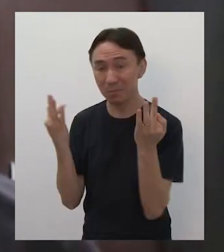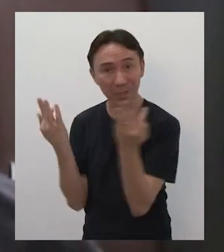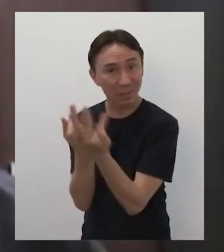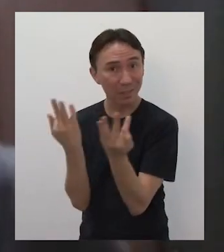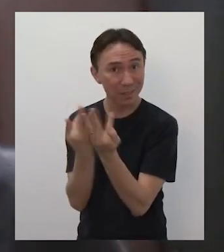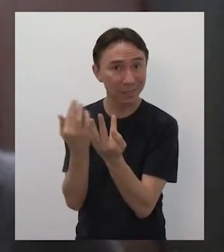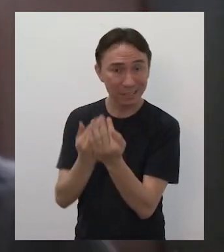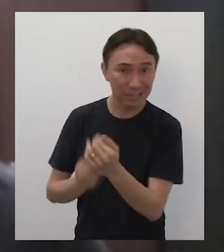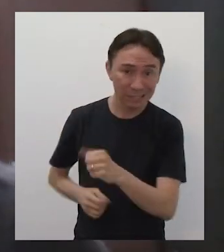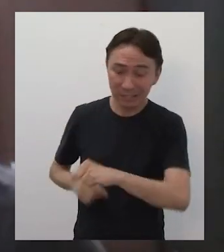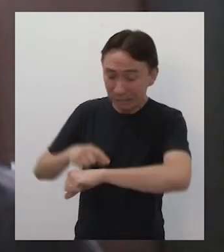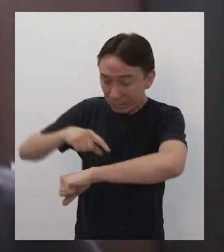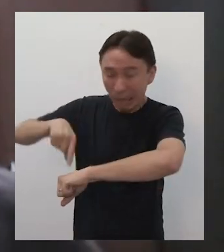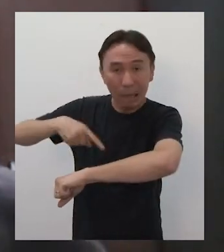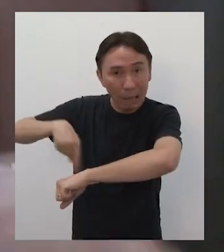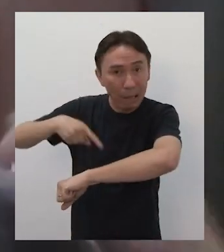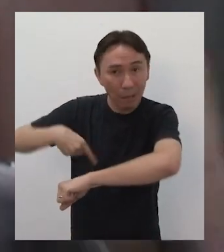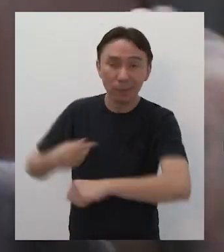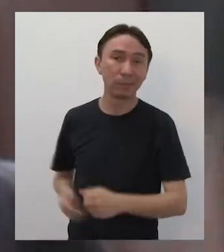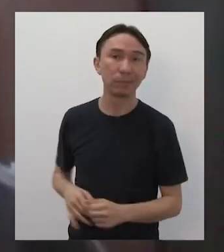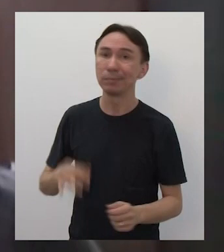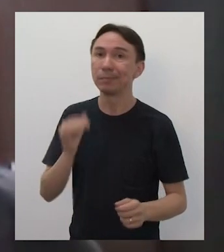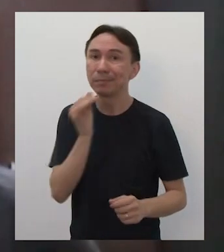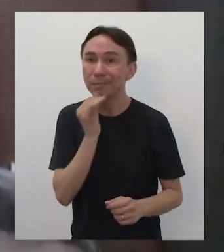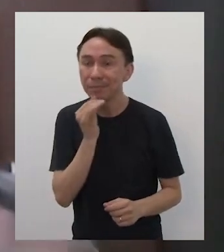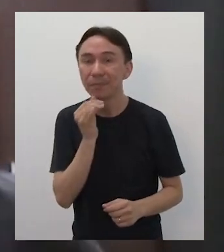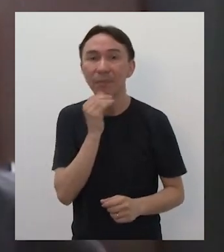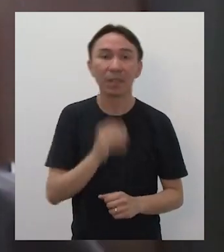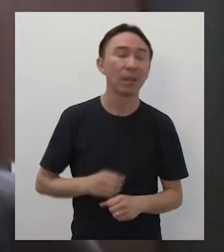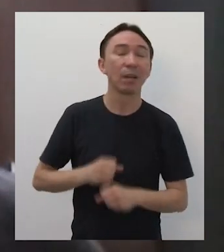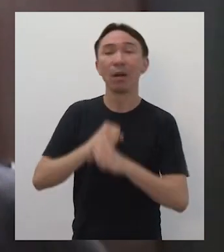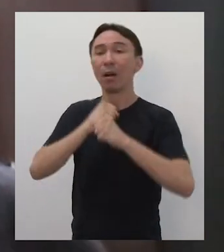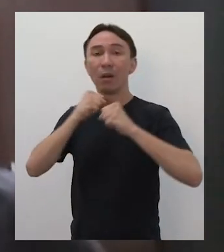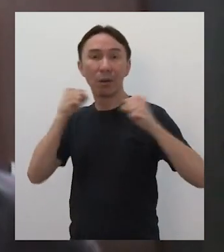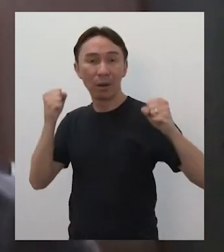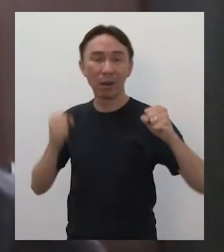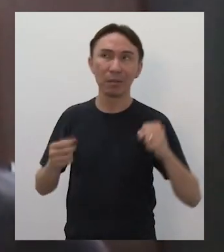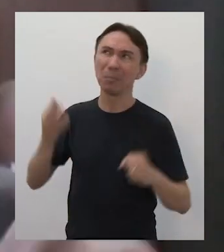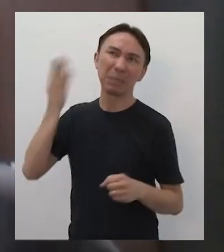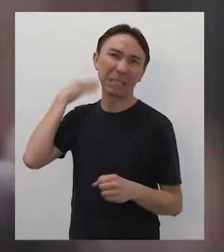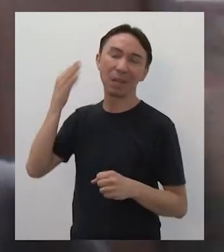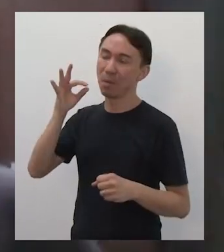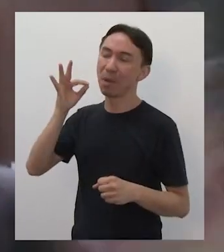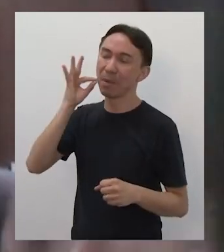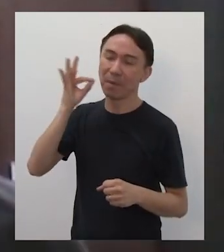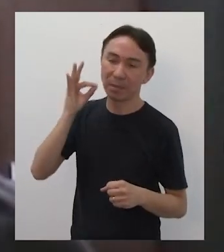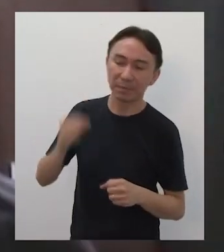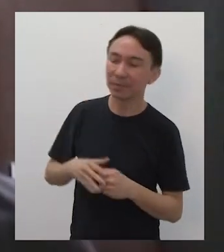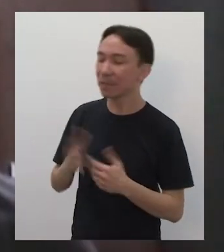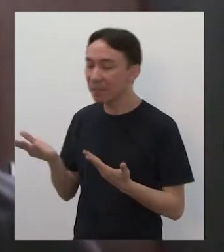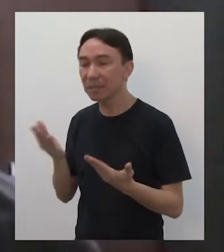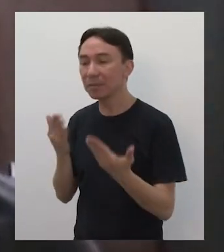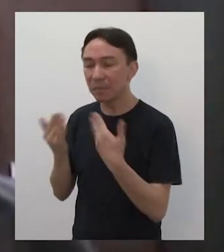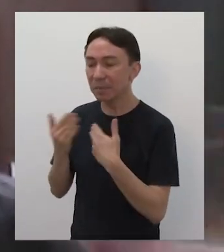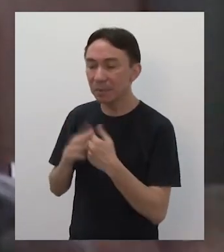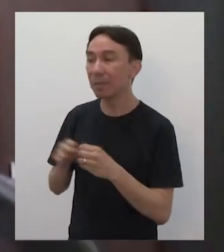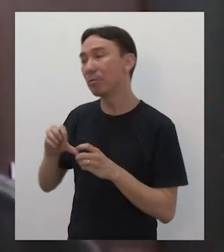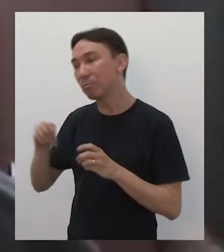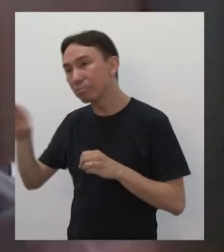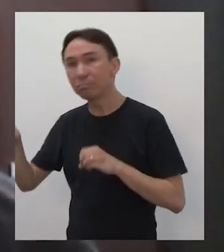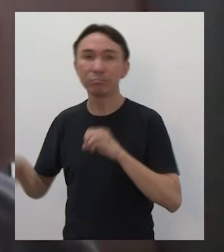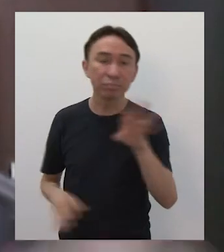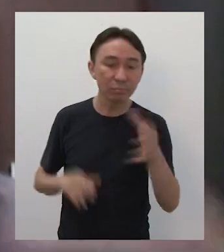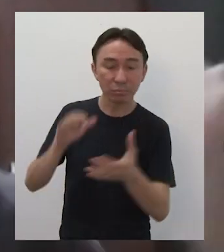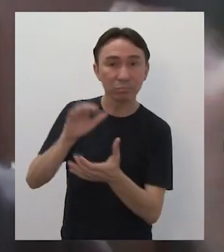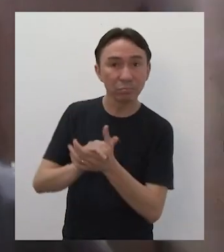Porque né, você acorda, você tomava café, você saía, sua esposa saía, deixava seu filho na escola